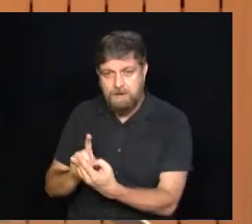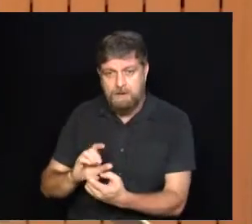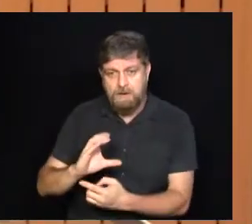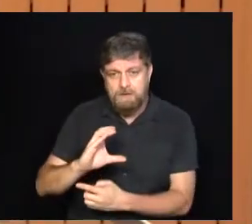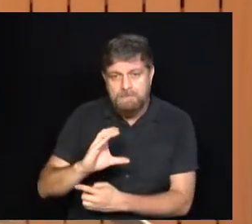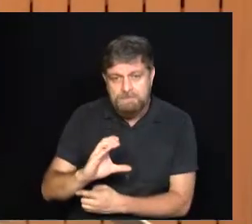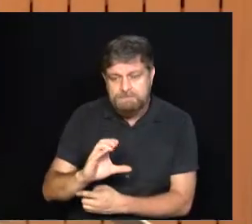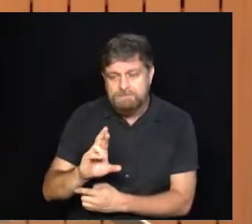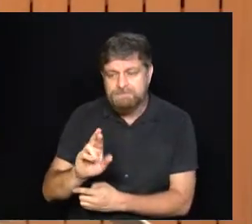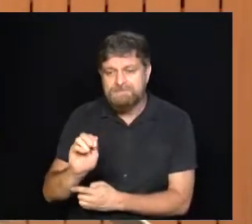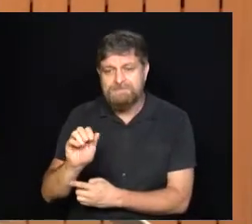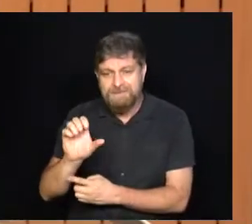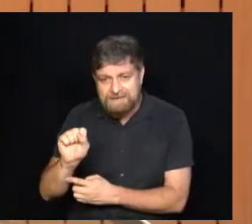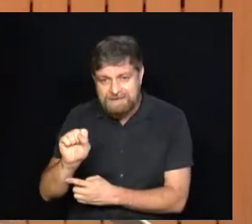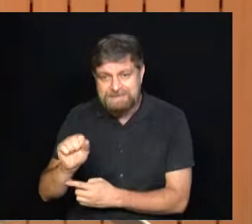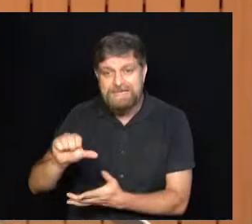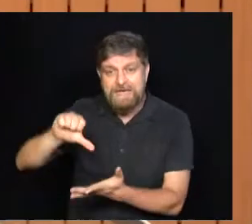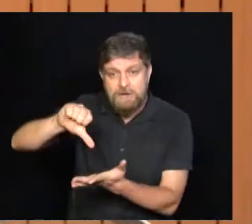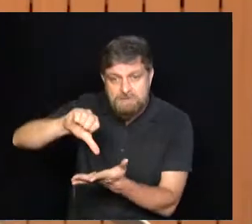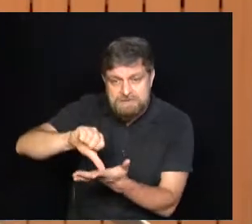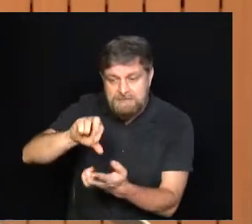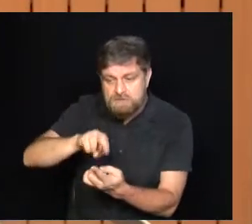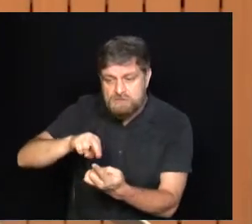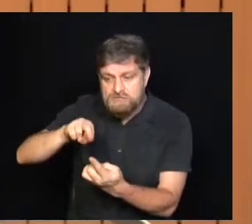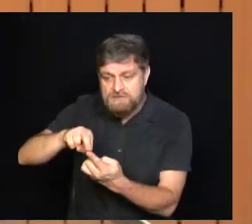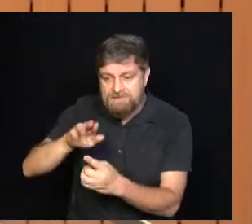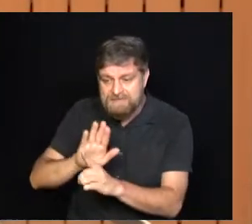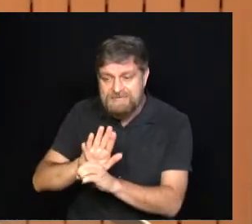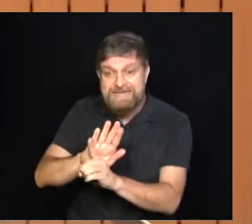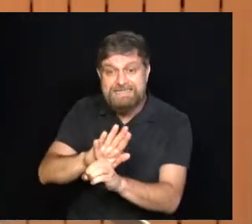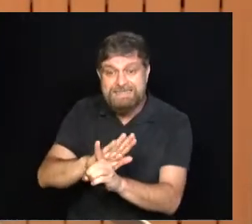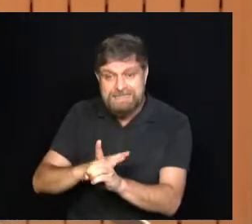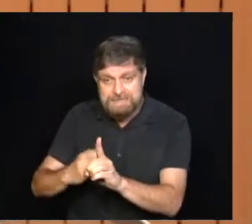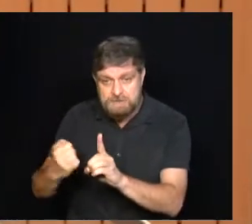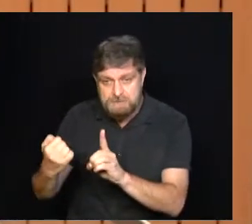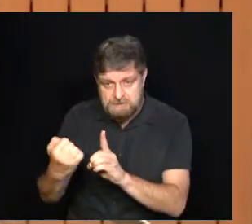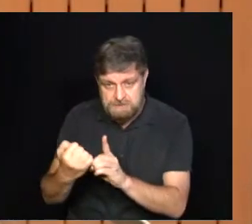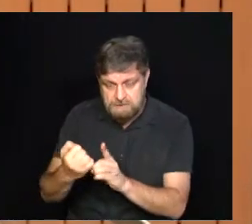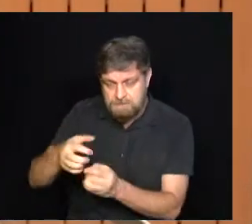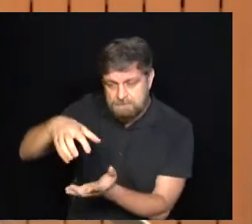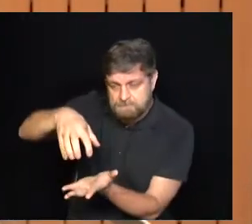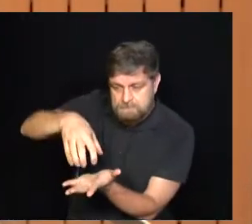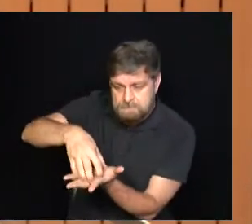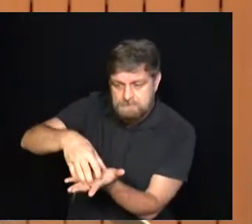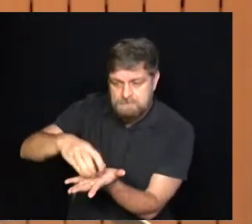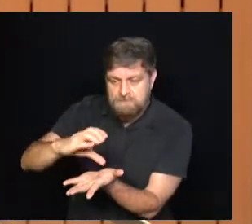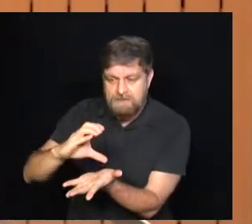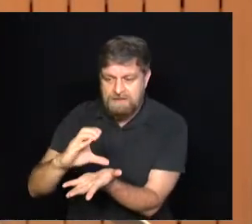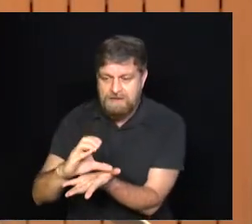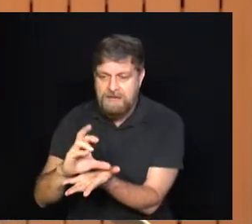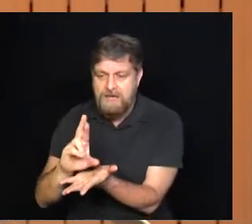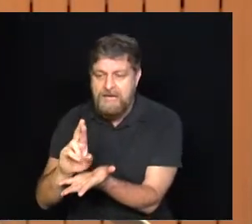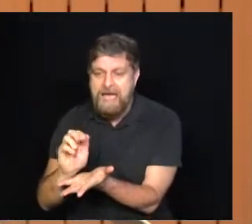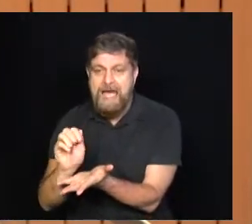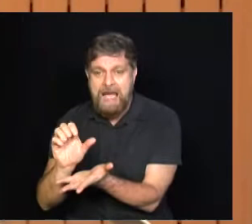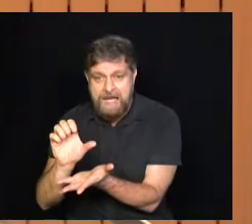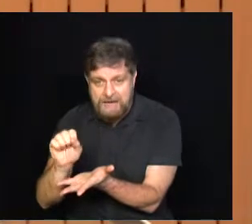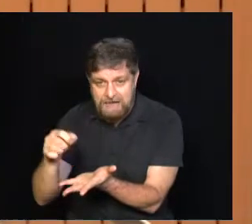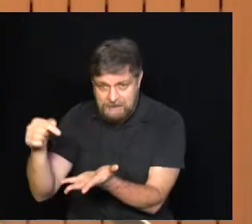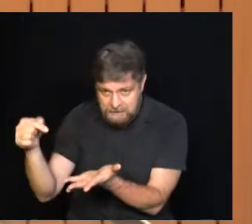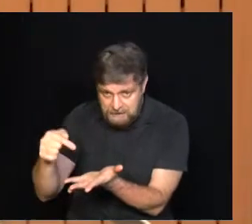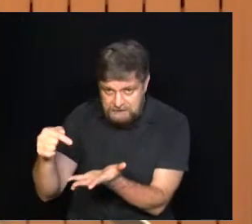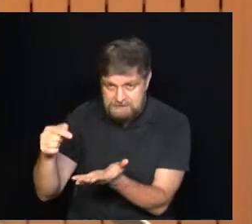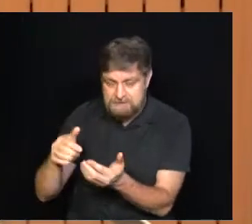CRAS, os Centros de Referência da Assistência Social, que são os serviços que são aqueles reconhecidos como a